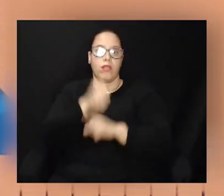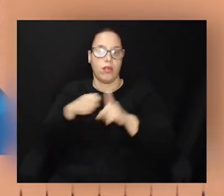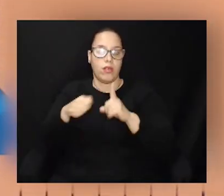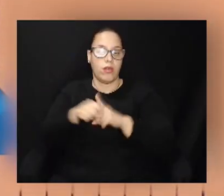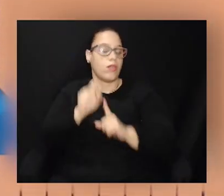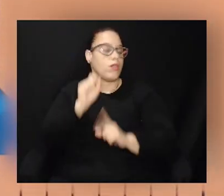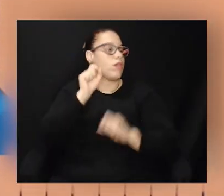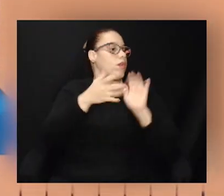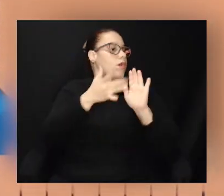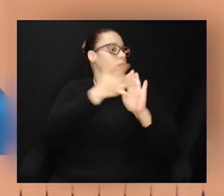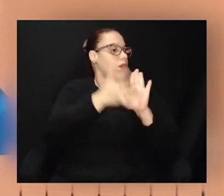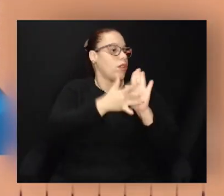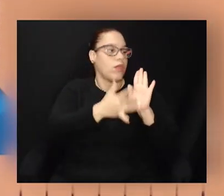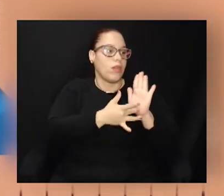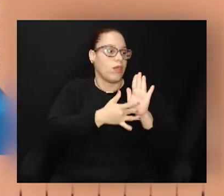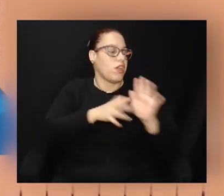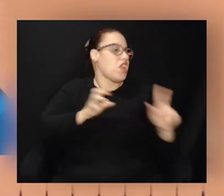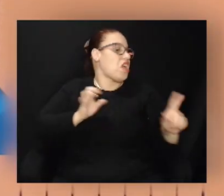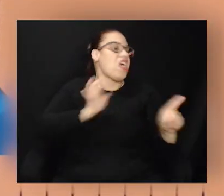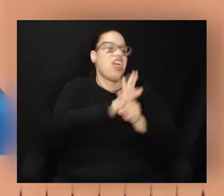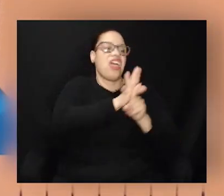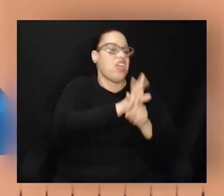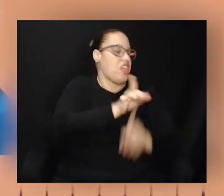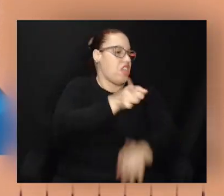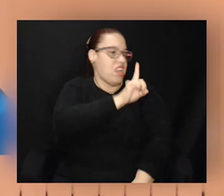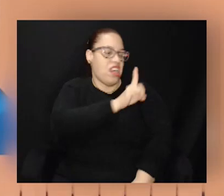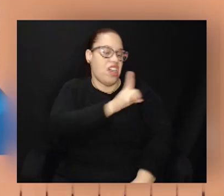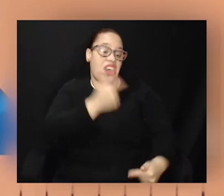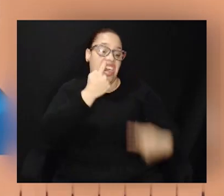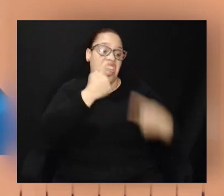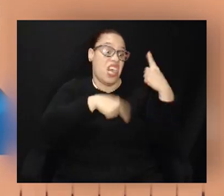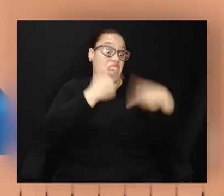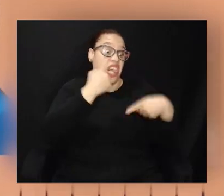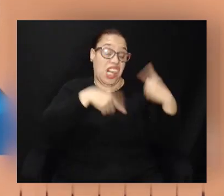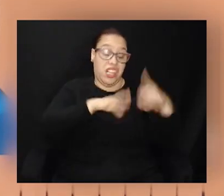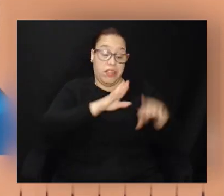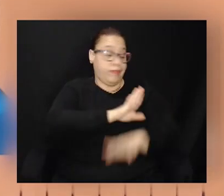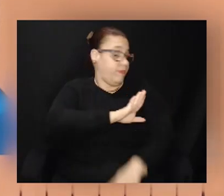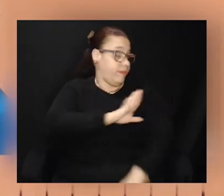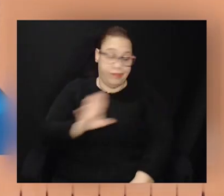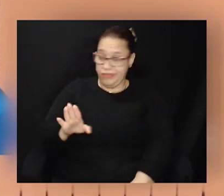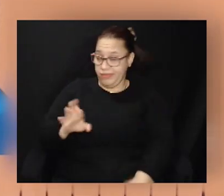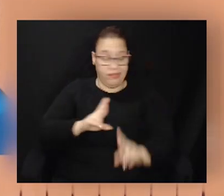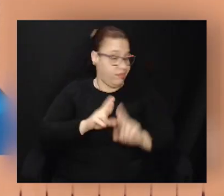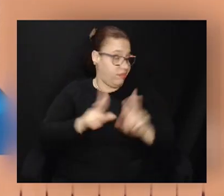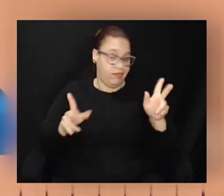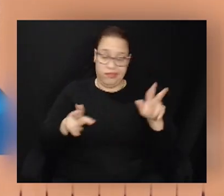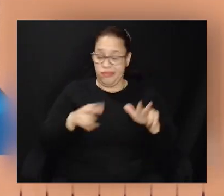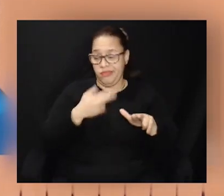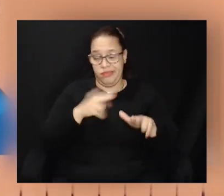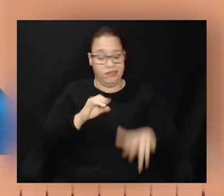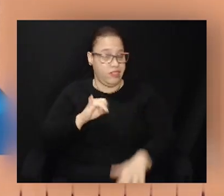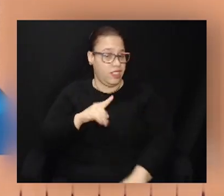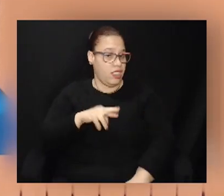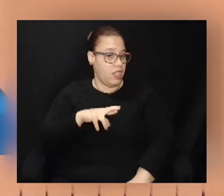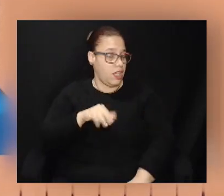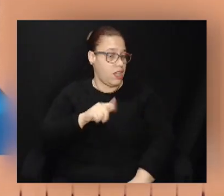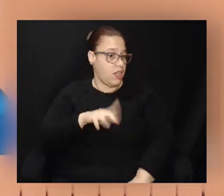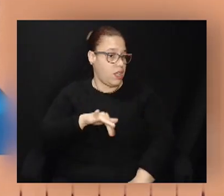não é perseguição, não é disputa política, não é diferença ideológica, é a